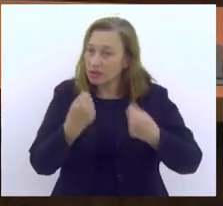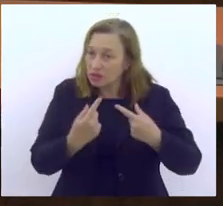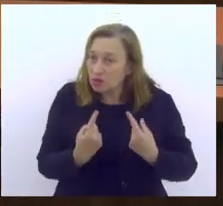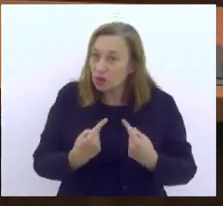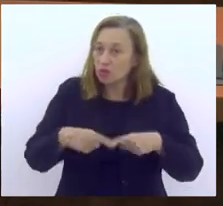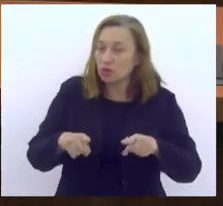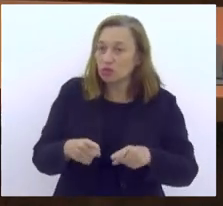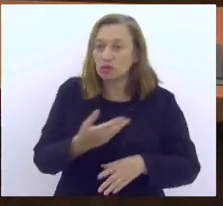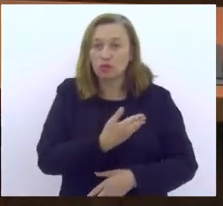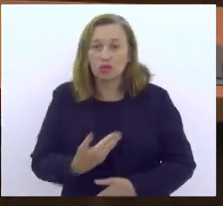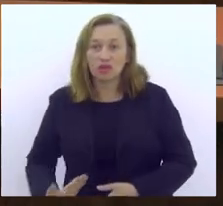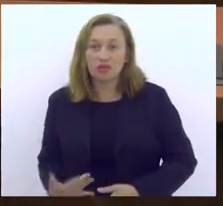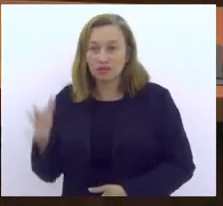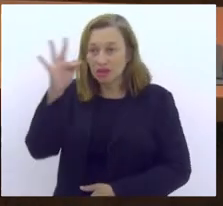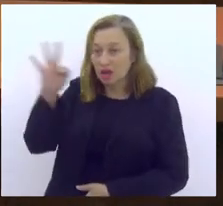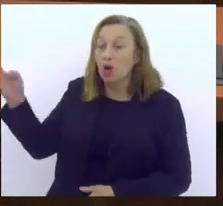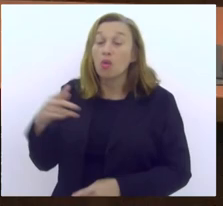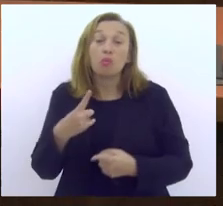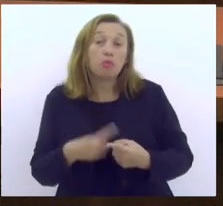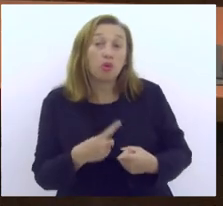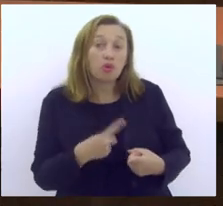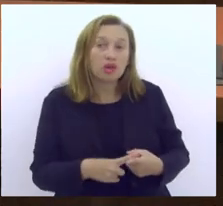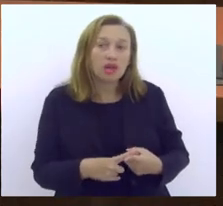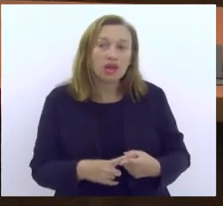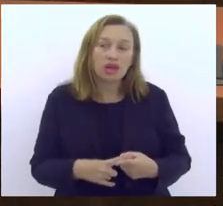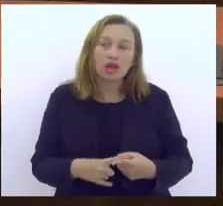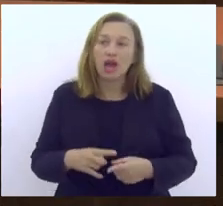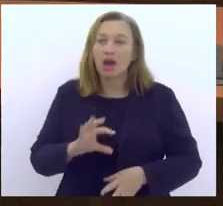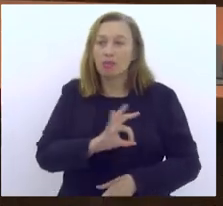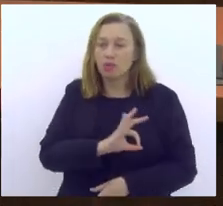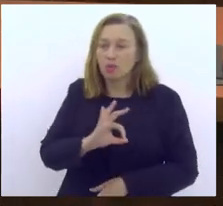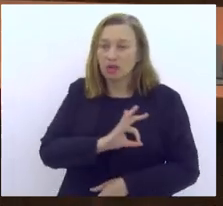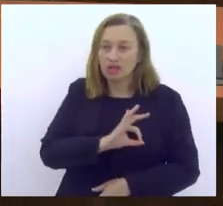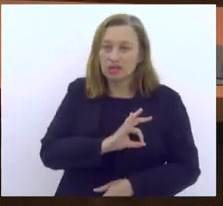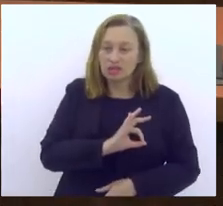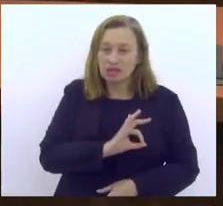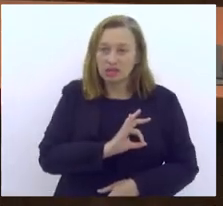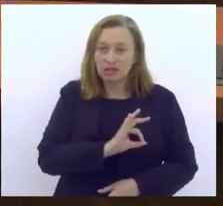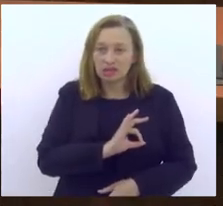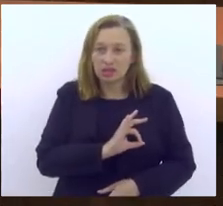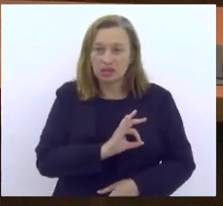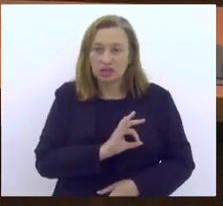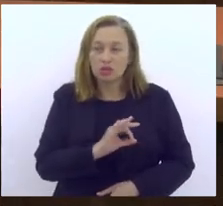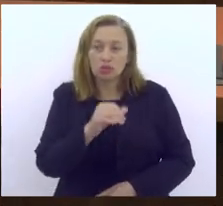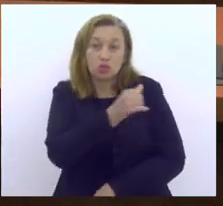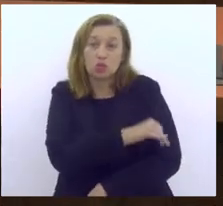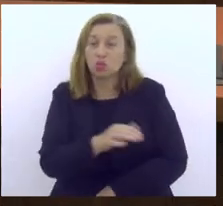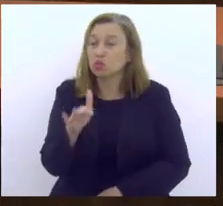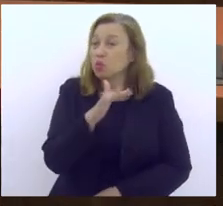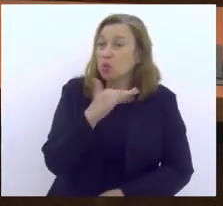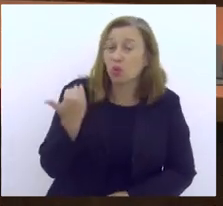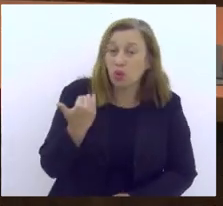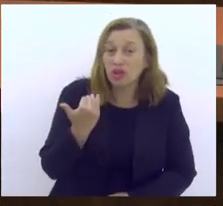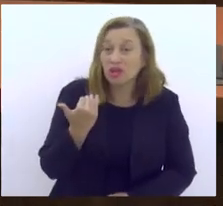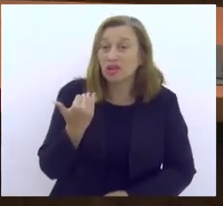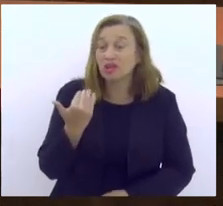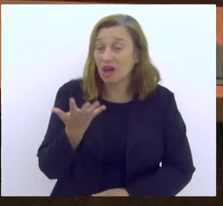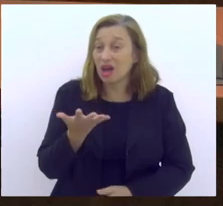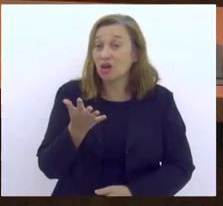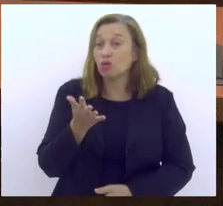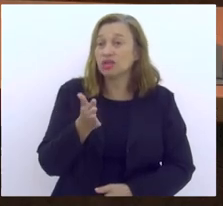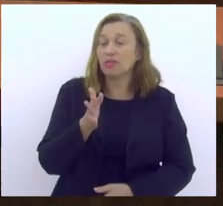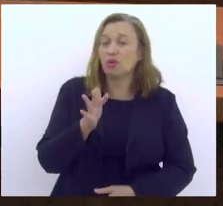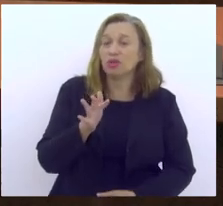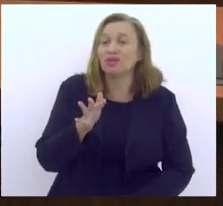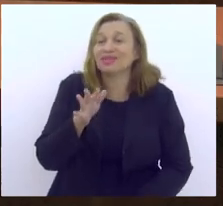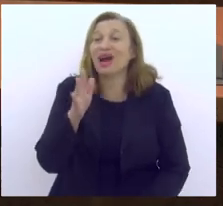governo federal, porque a política de segurança no Rio de Janeiro está tão mal, que o único deputado que tentou